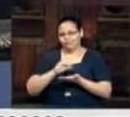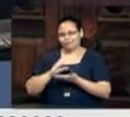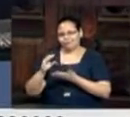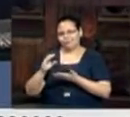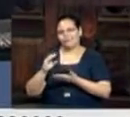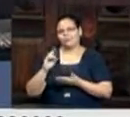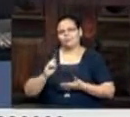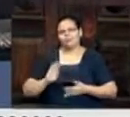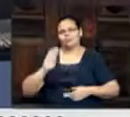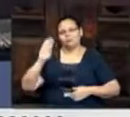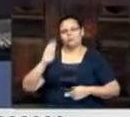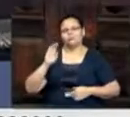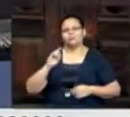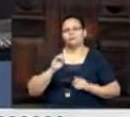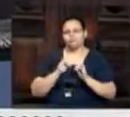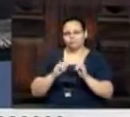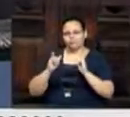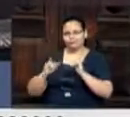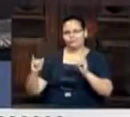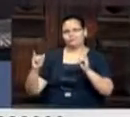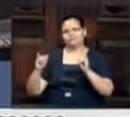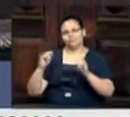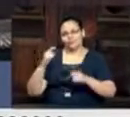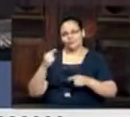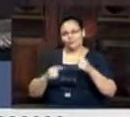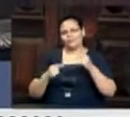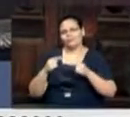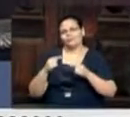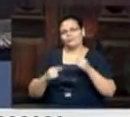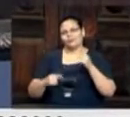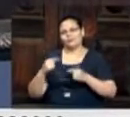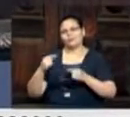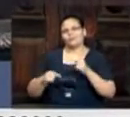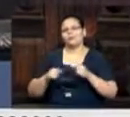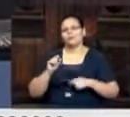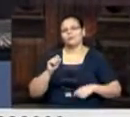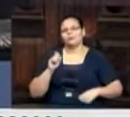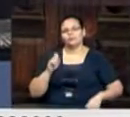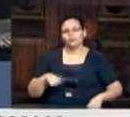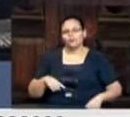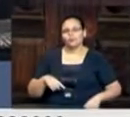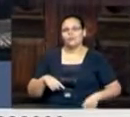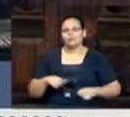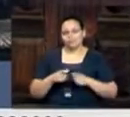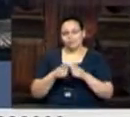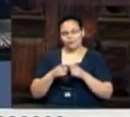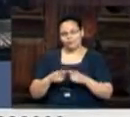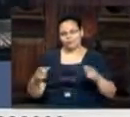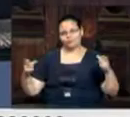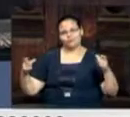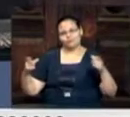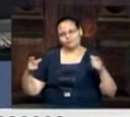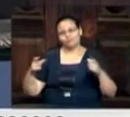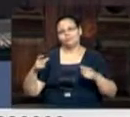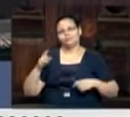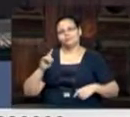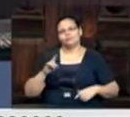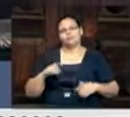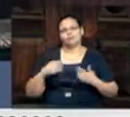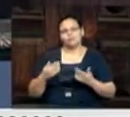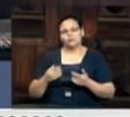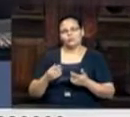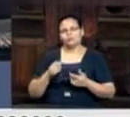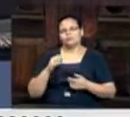e, portanto, há um conjunto e um conluio de interesses que impede que se amplie, se democratize,